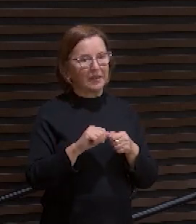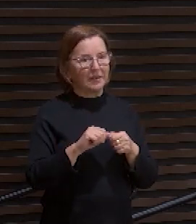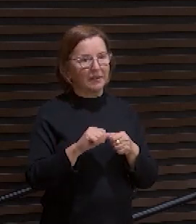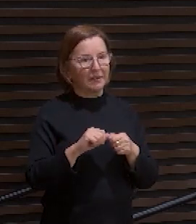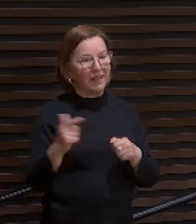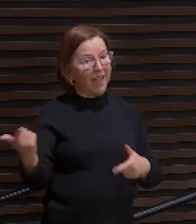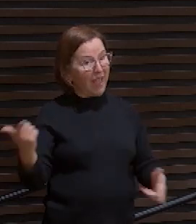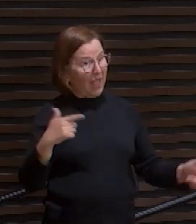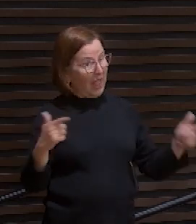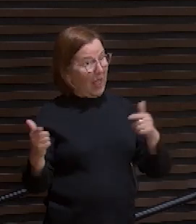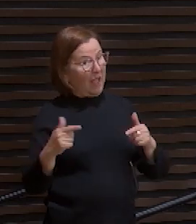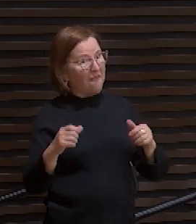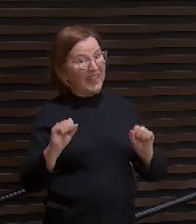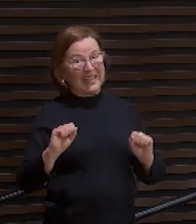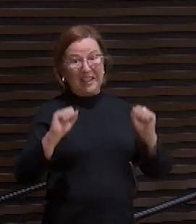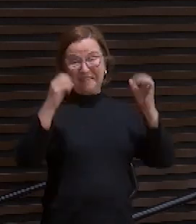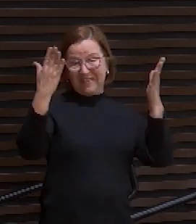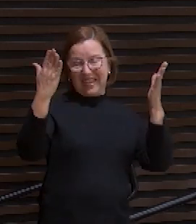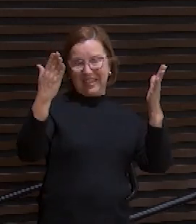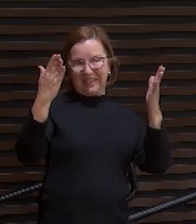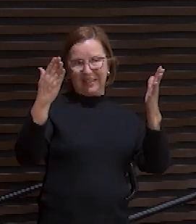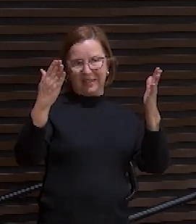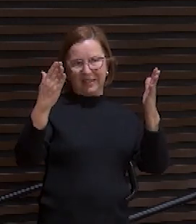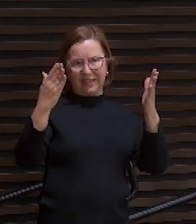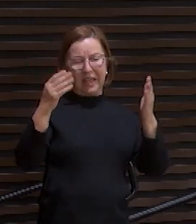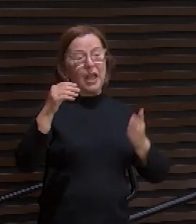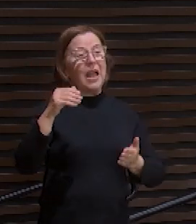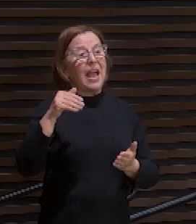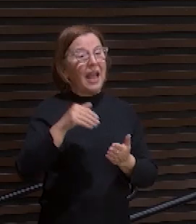e até a roupa.